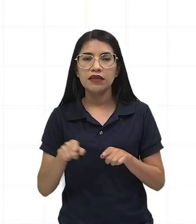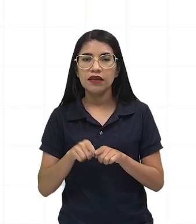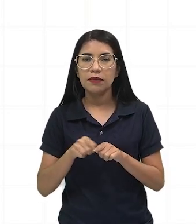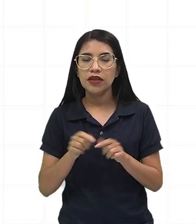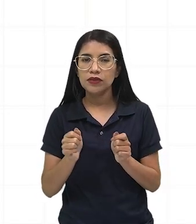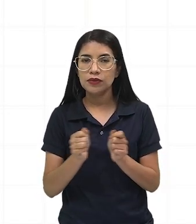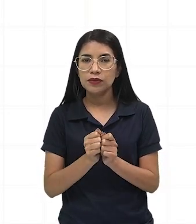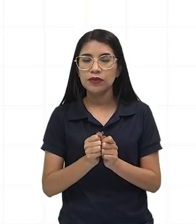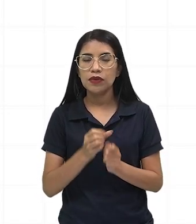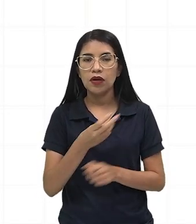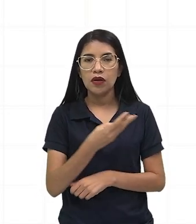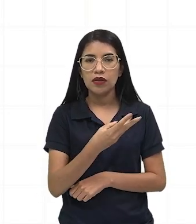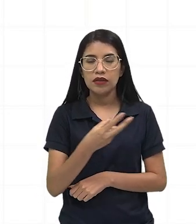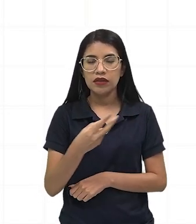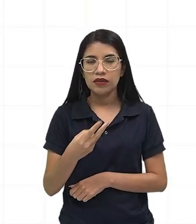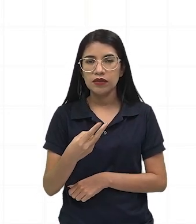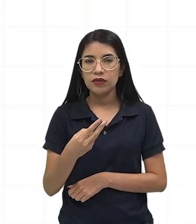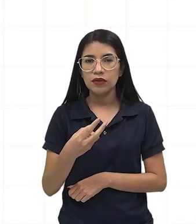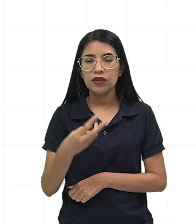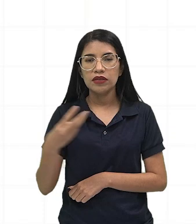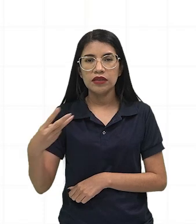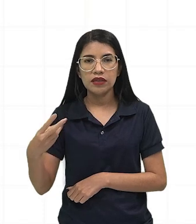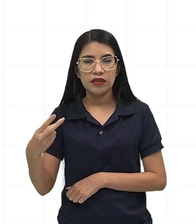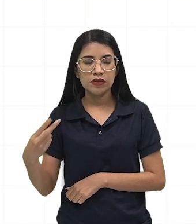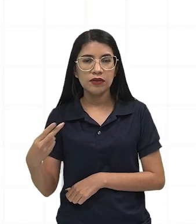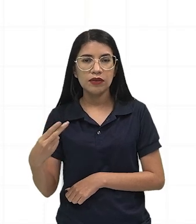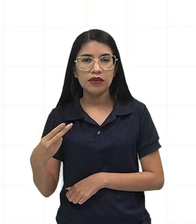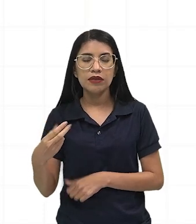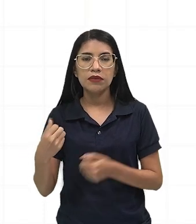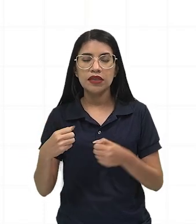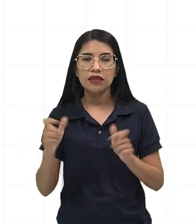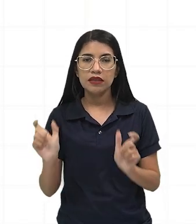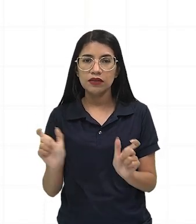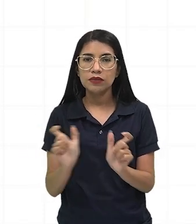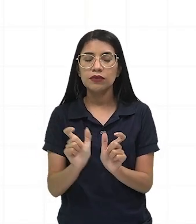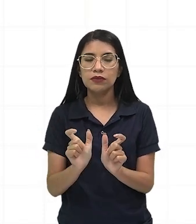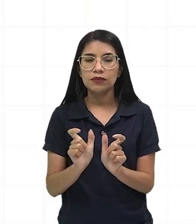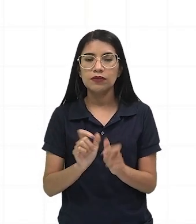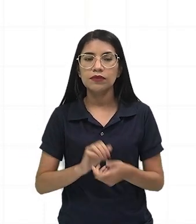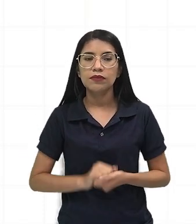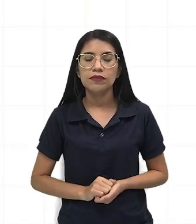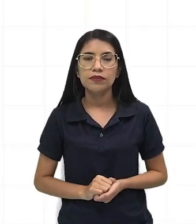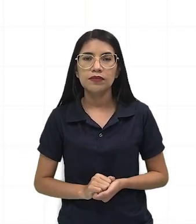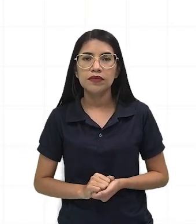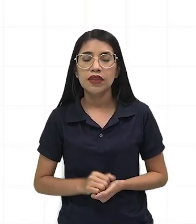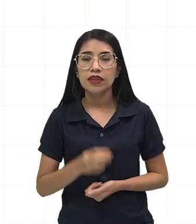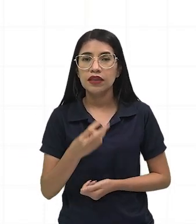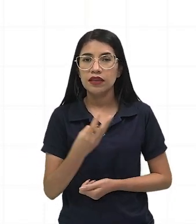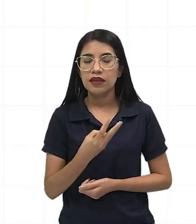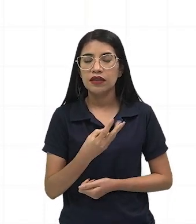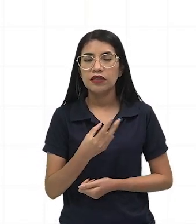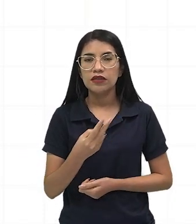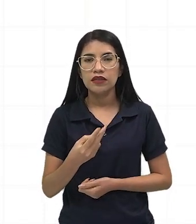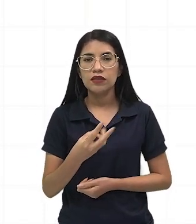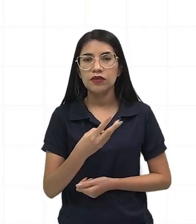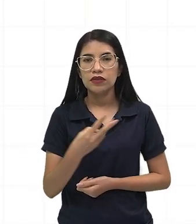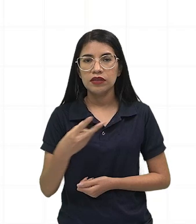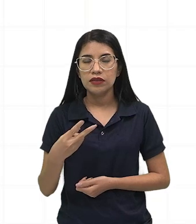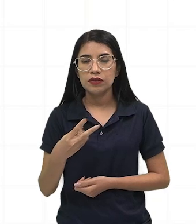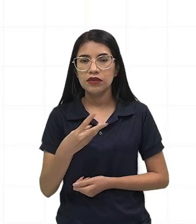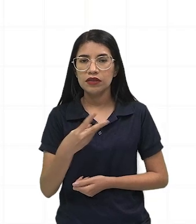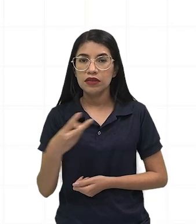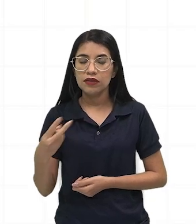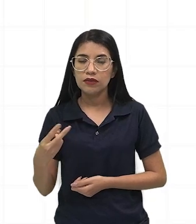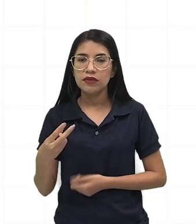bem aqui. Tem outro que está bem aqui. E tem outro que está bem aqui, olha. Então você vai colocar